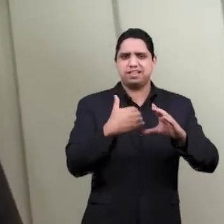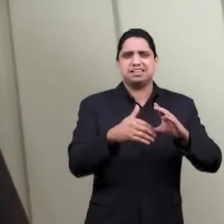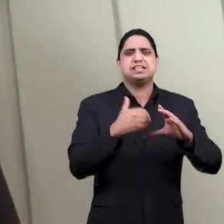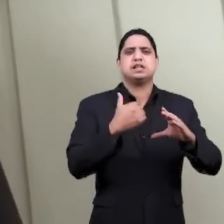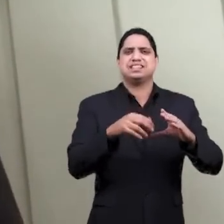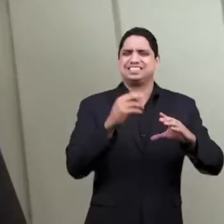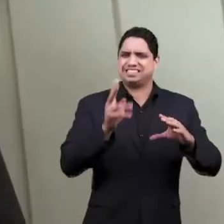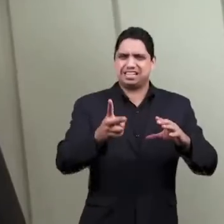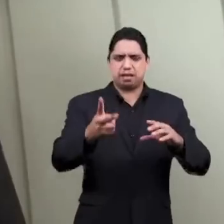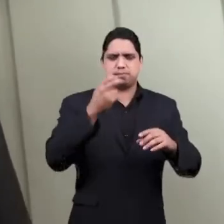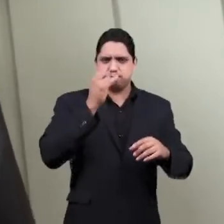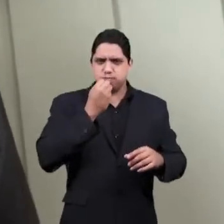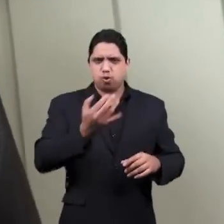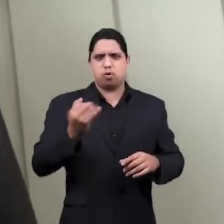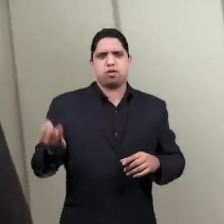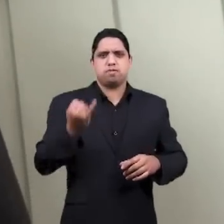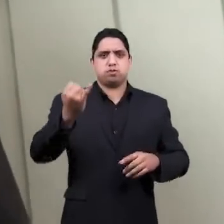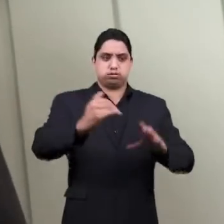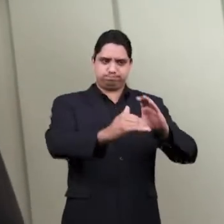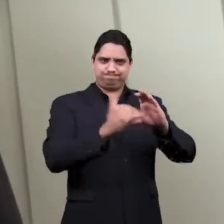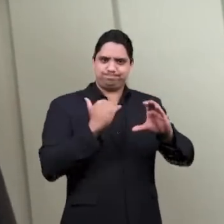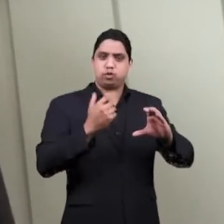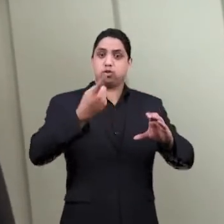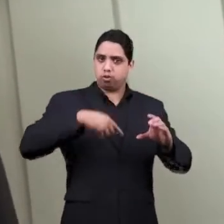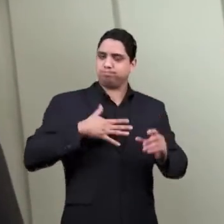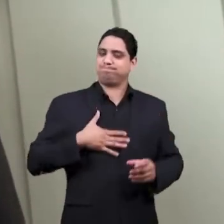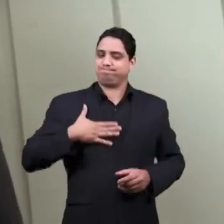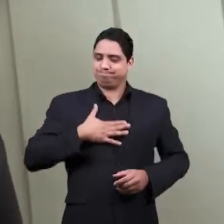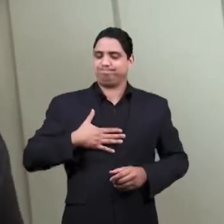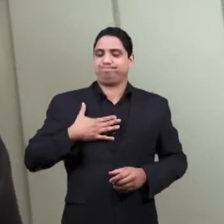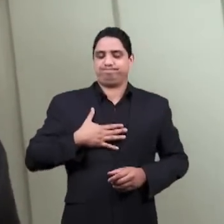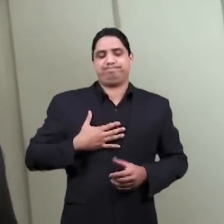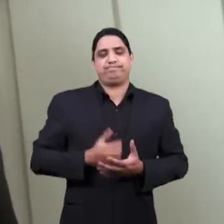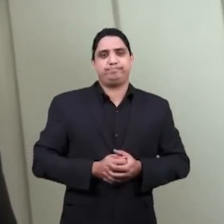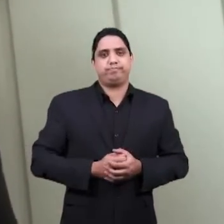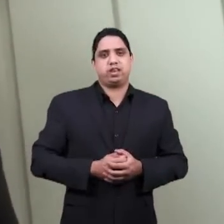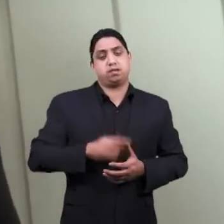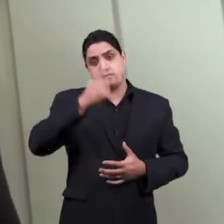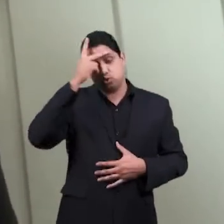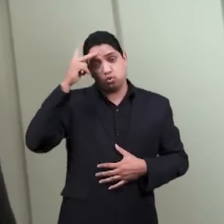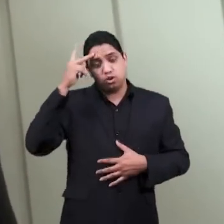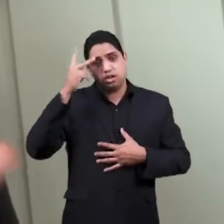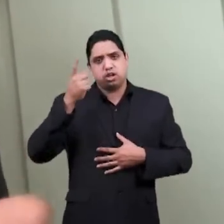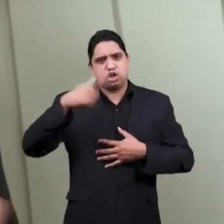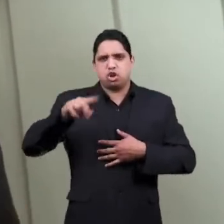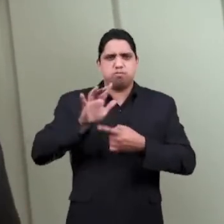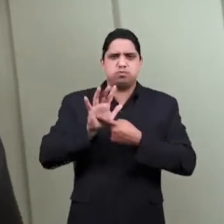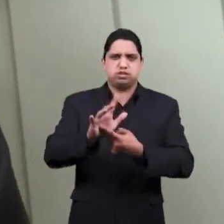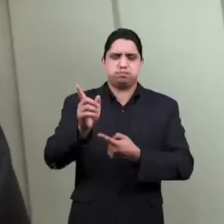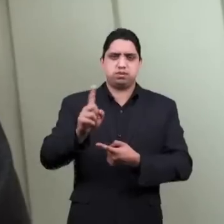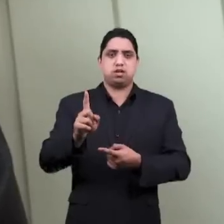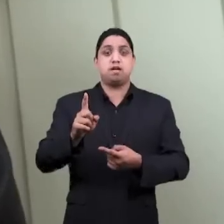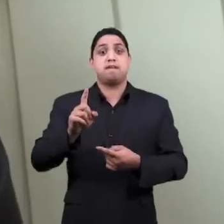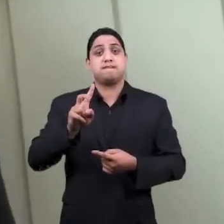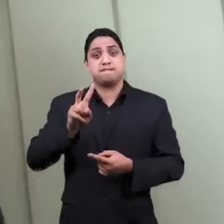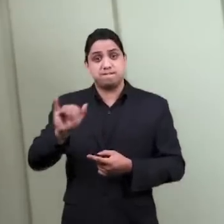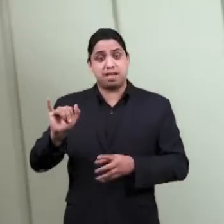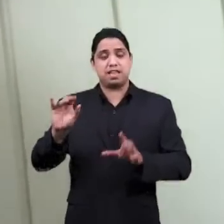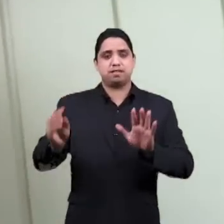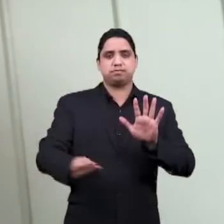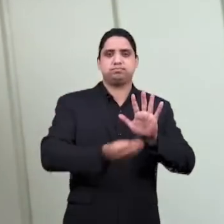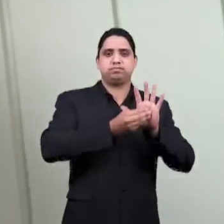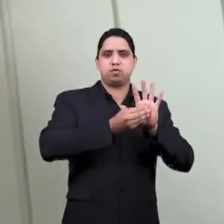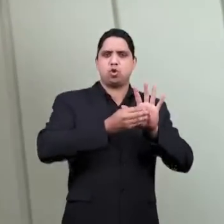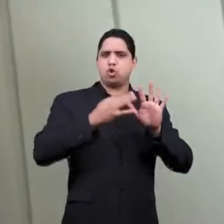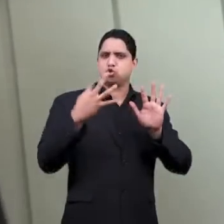Sempre útil enviar os vídeos, e agora aqueles que naturalmente não foram apresentados, eles estarão